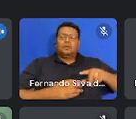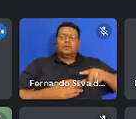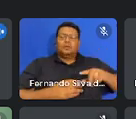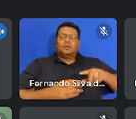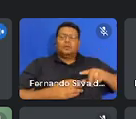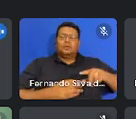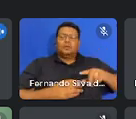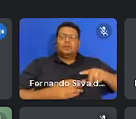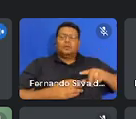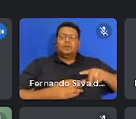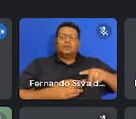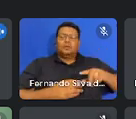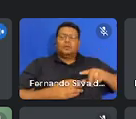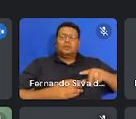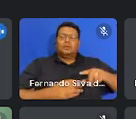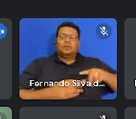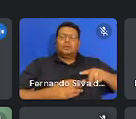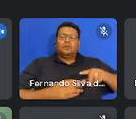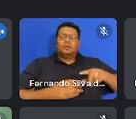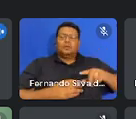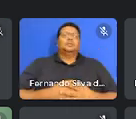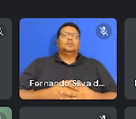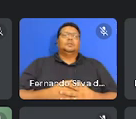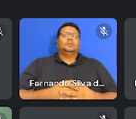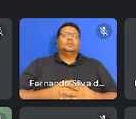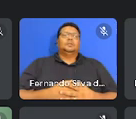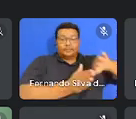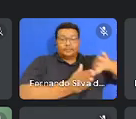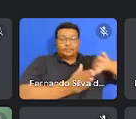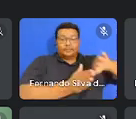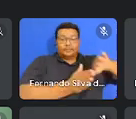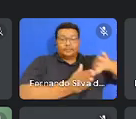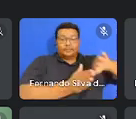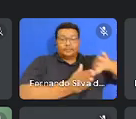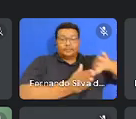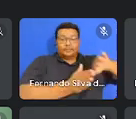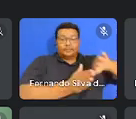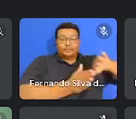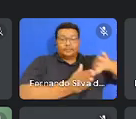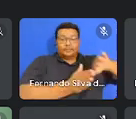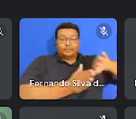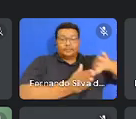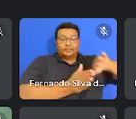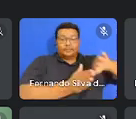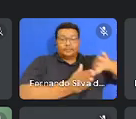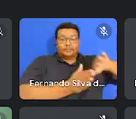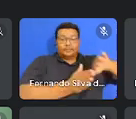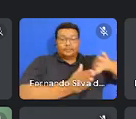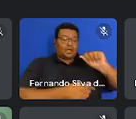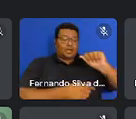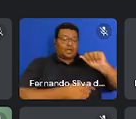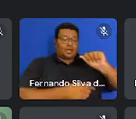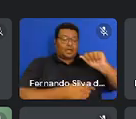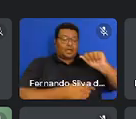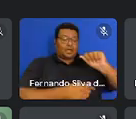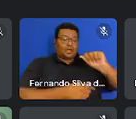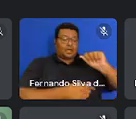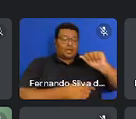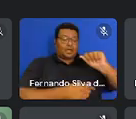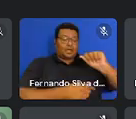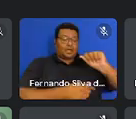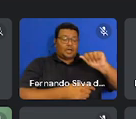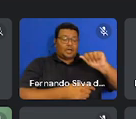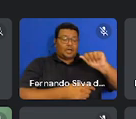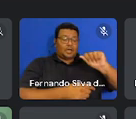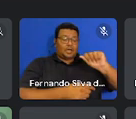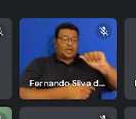Beleza. Então é a primeira coisa. Segunda coisa, lá da tia Terezinha eu tenho A menos B ao quadrado. O nome